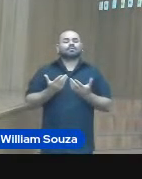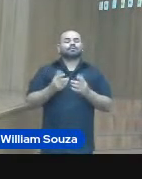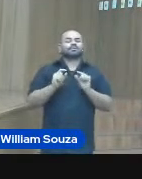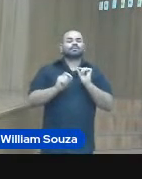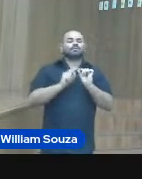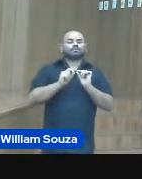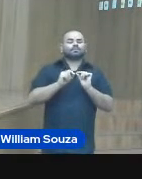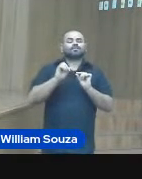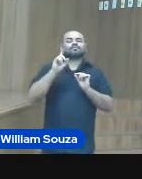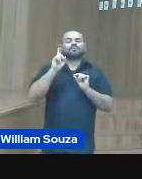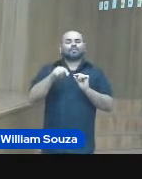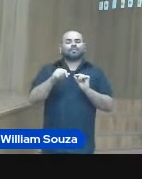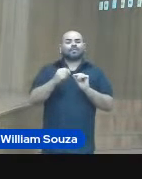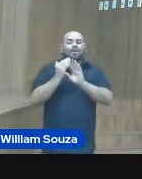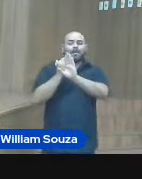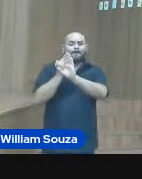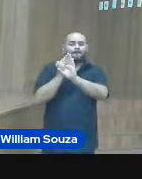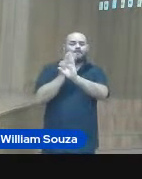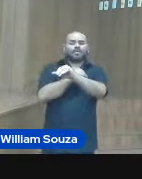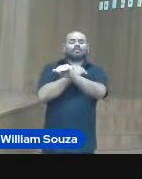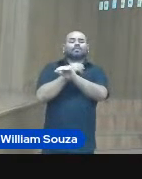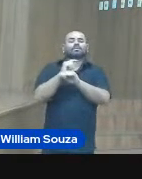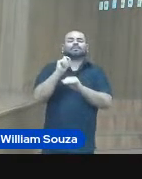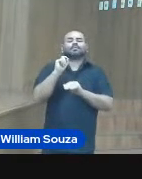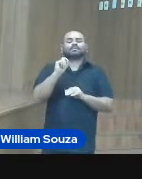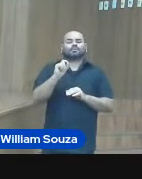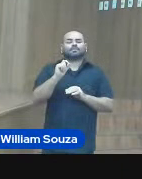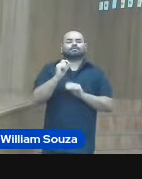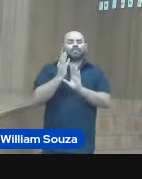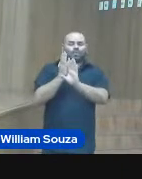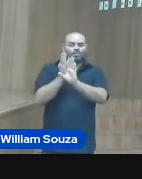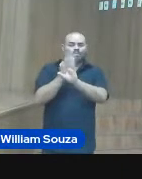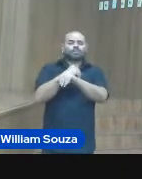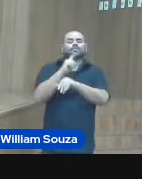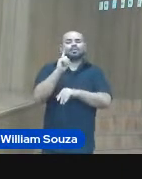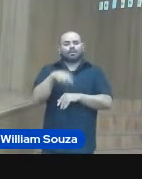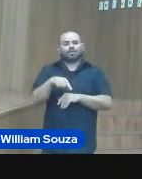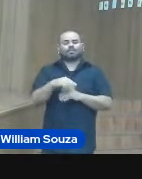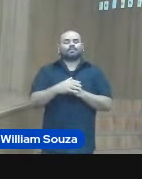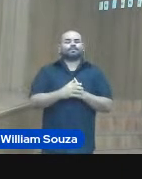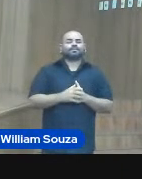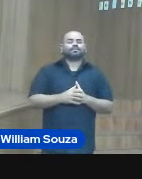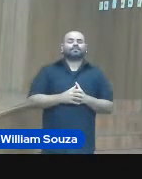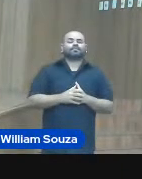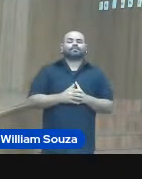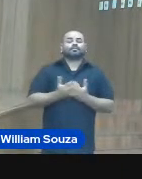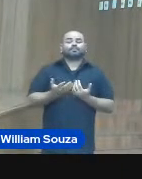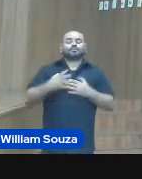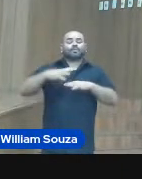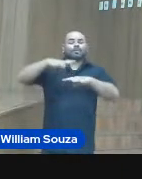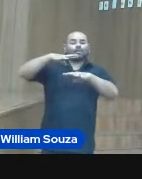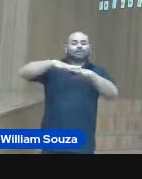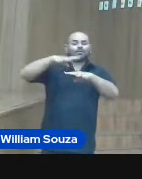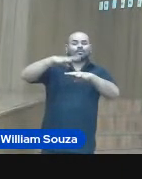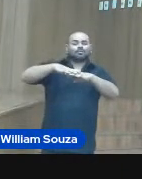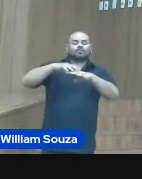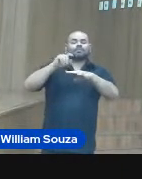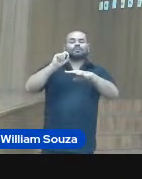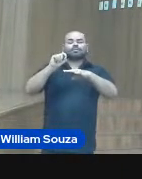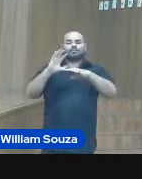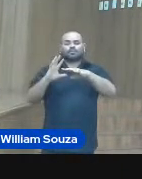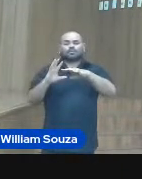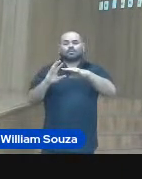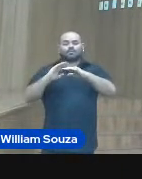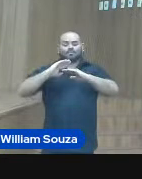isso é uma contradição. Isso é uma contradição. A matemática foi desenvolvida